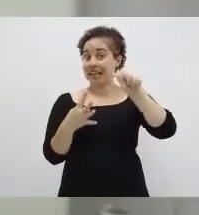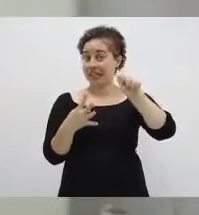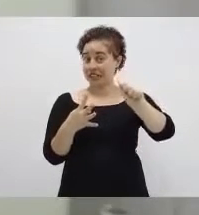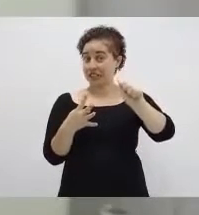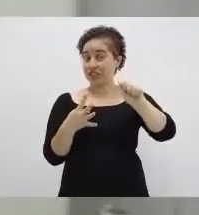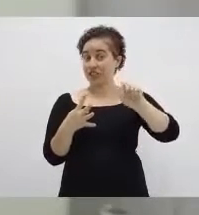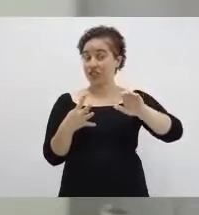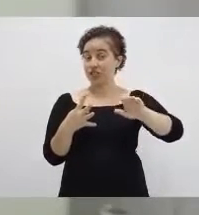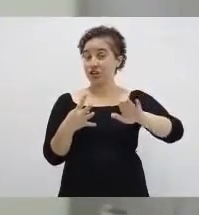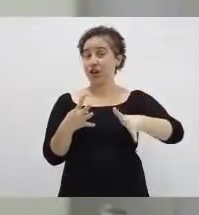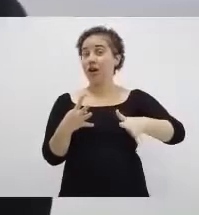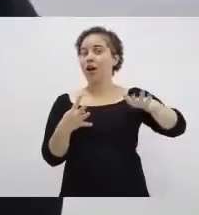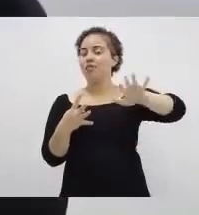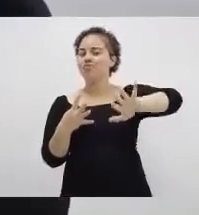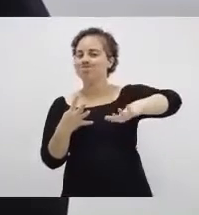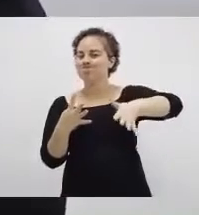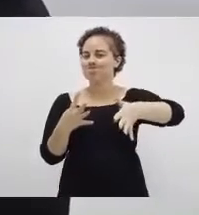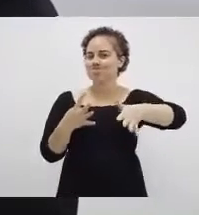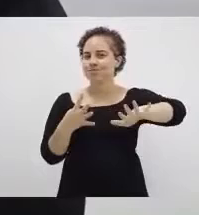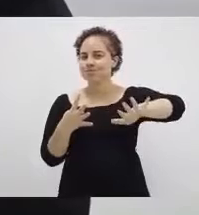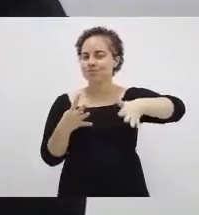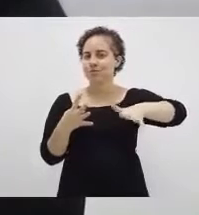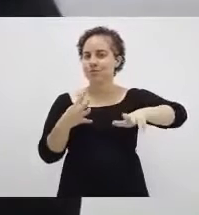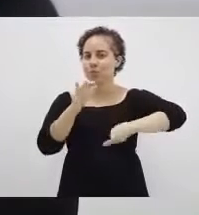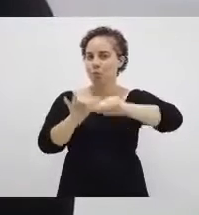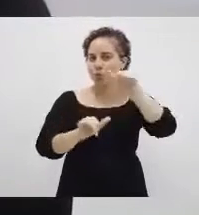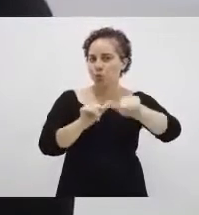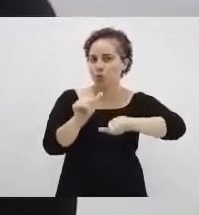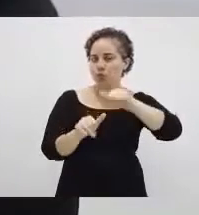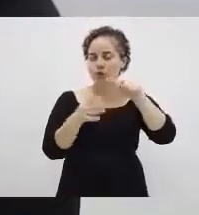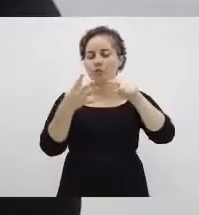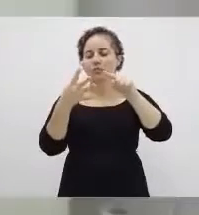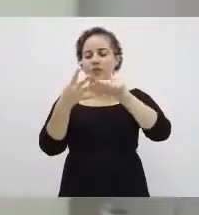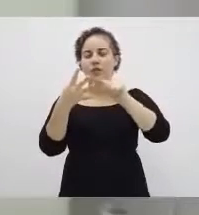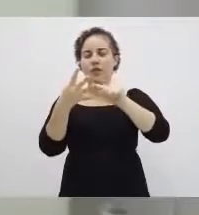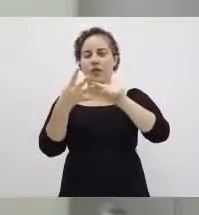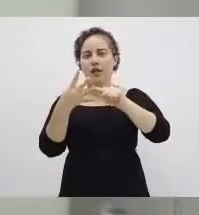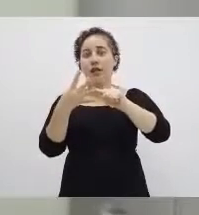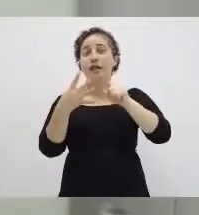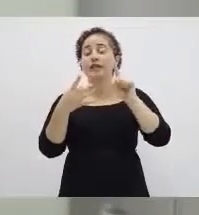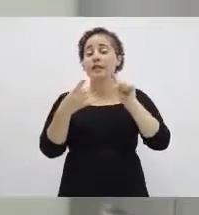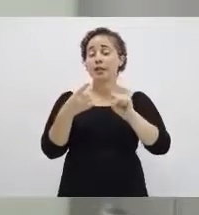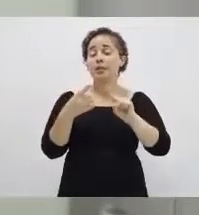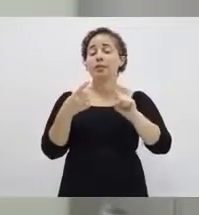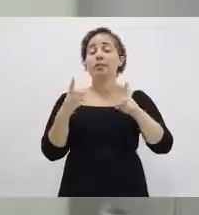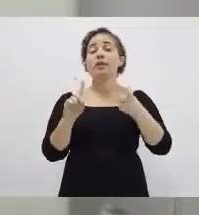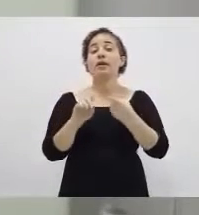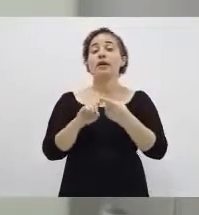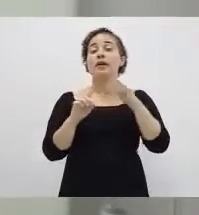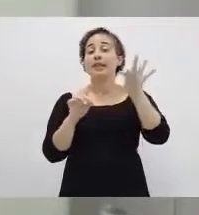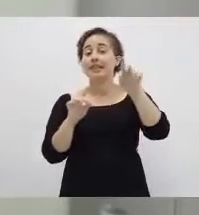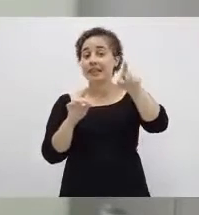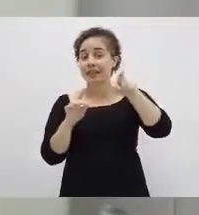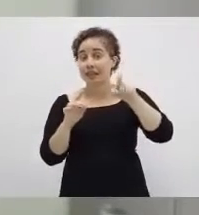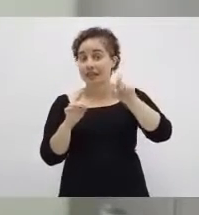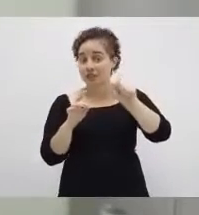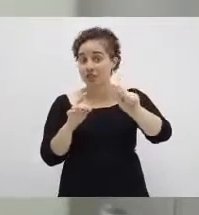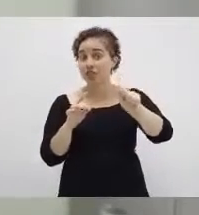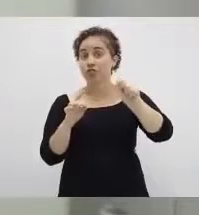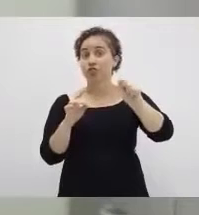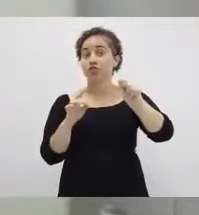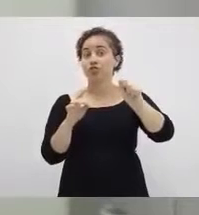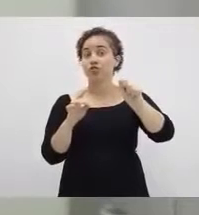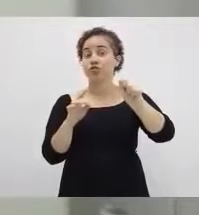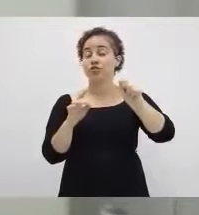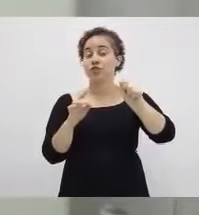câmbio flutuante. O terceiro, de flutuação suja. E finalmente o quarto, de bandas cambiais.